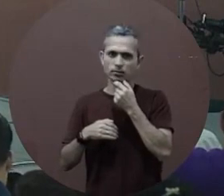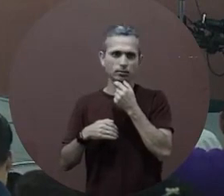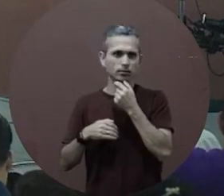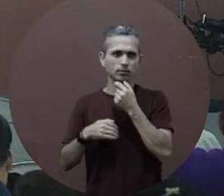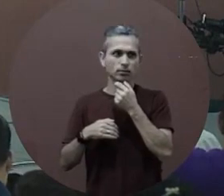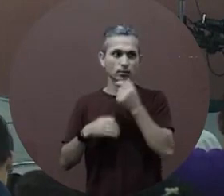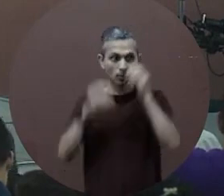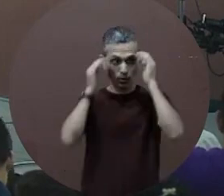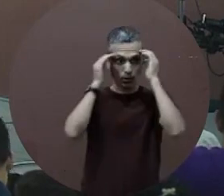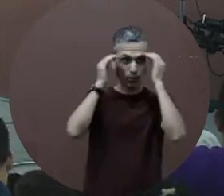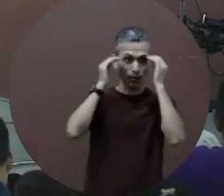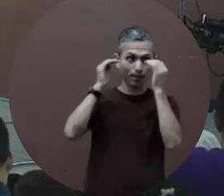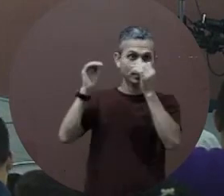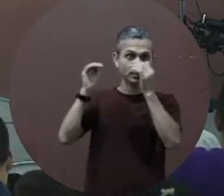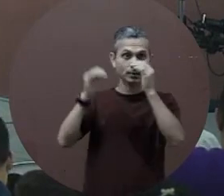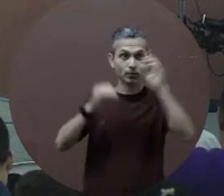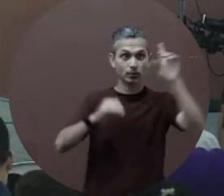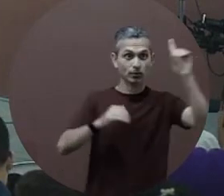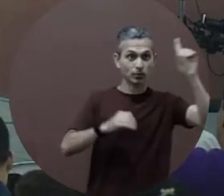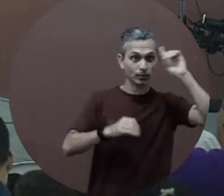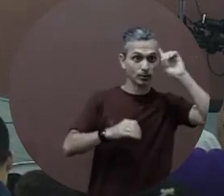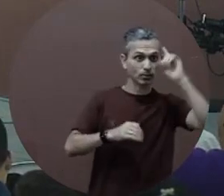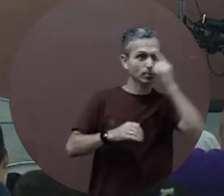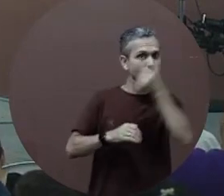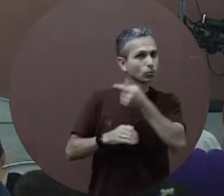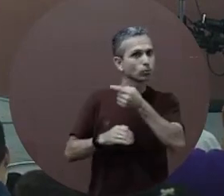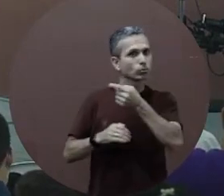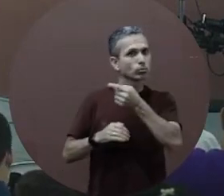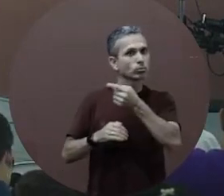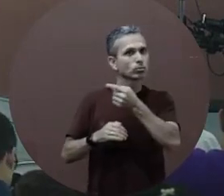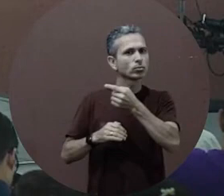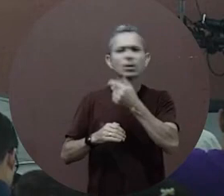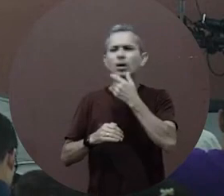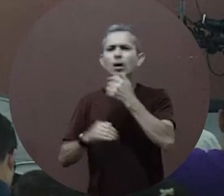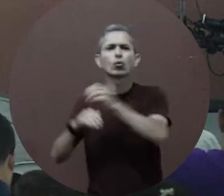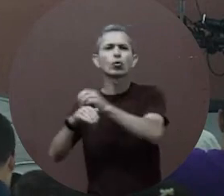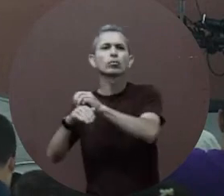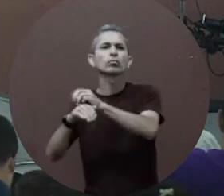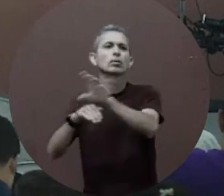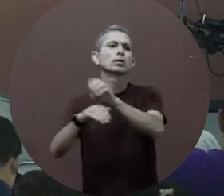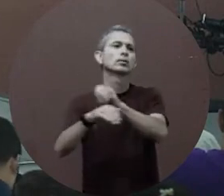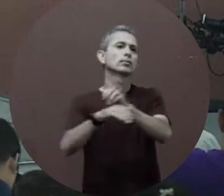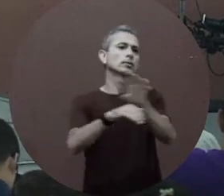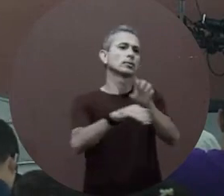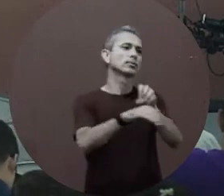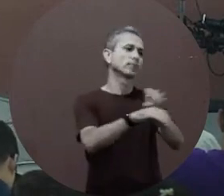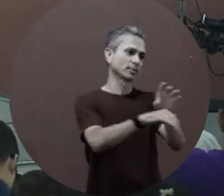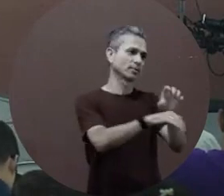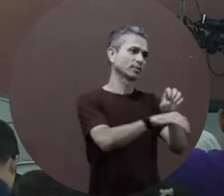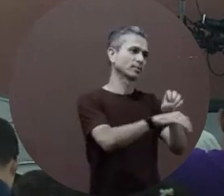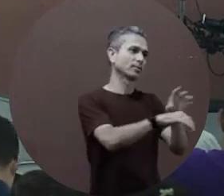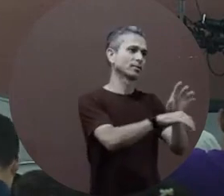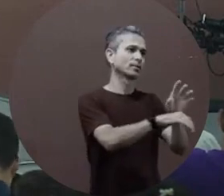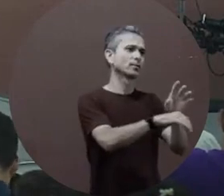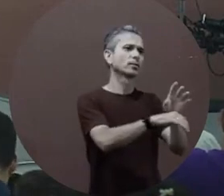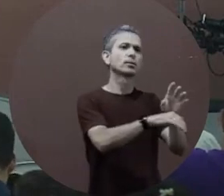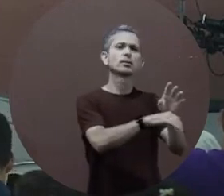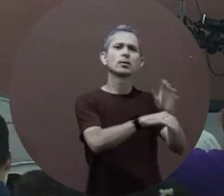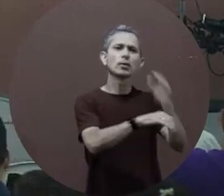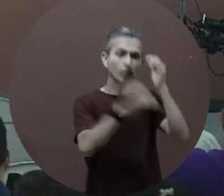que Deus dá e que o homem transmite. Onde essa obediência reside? Na